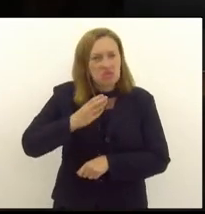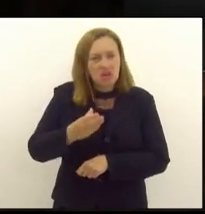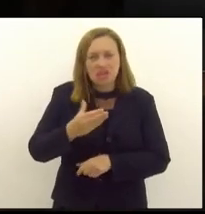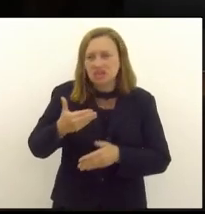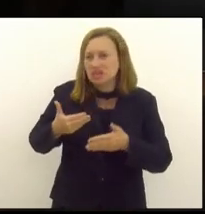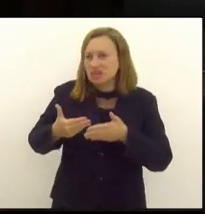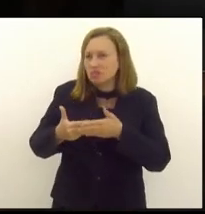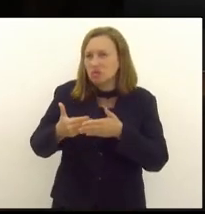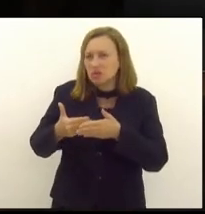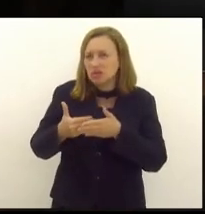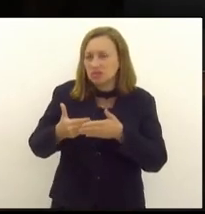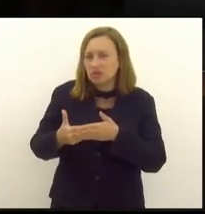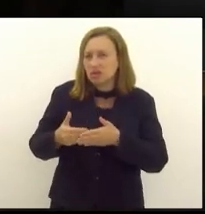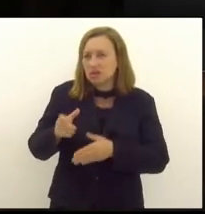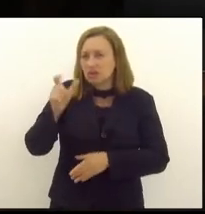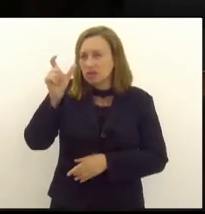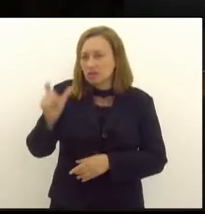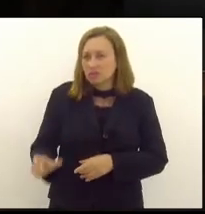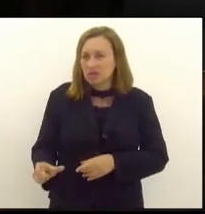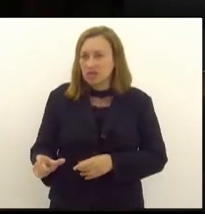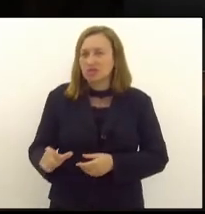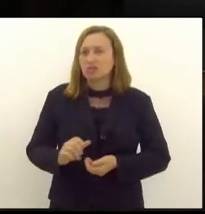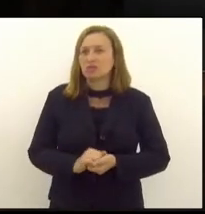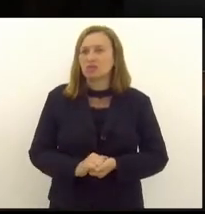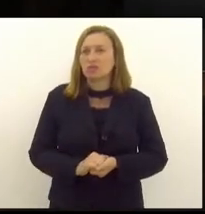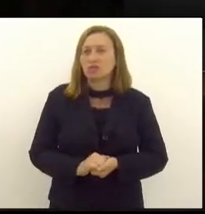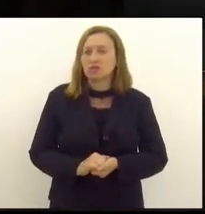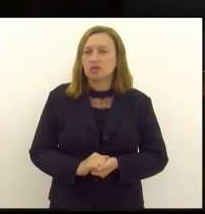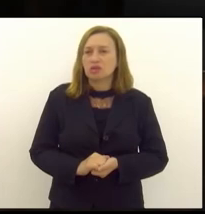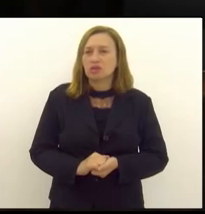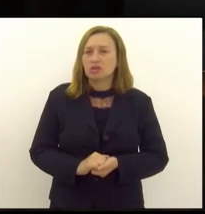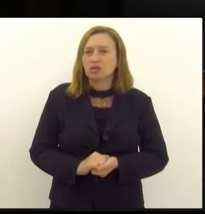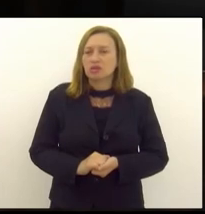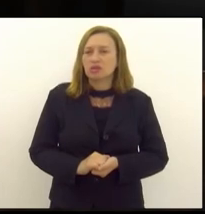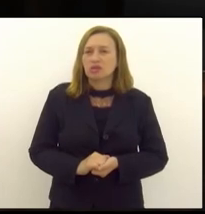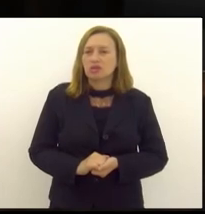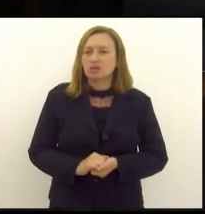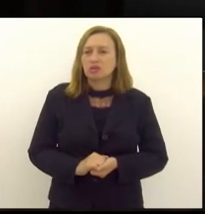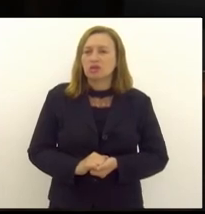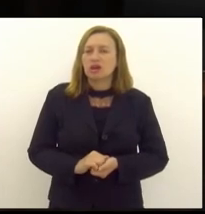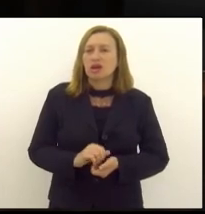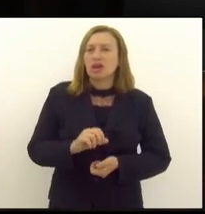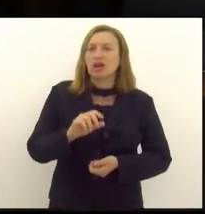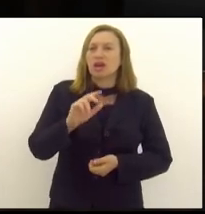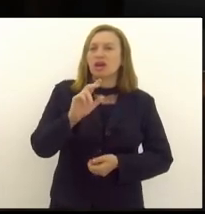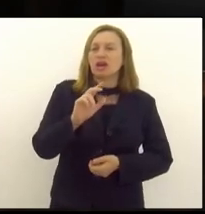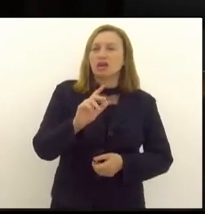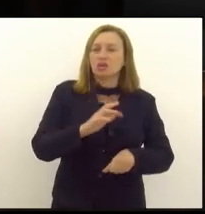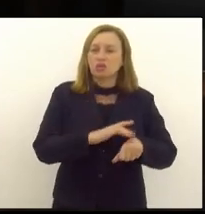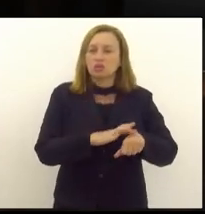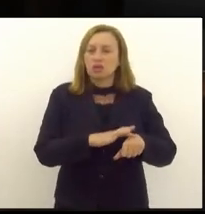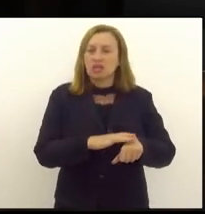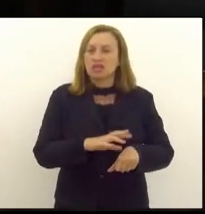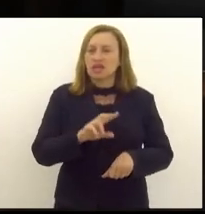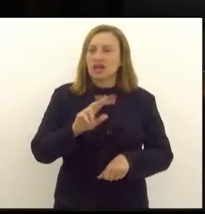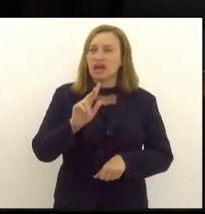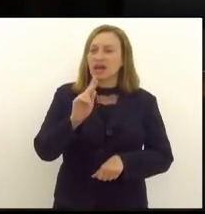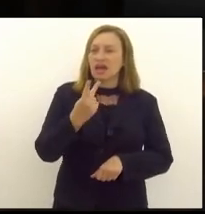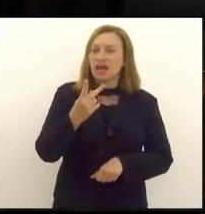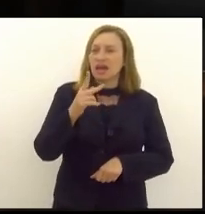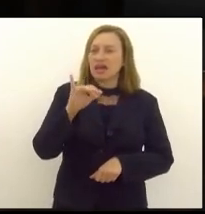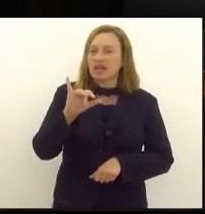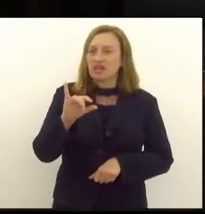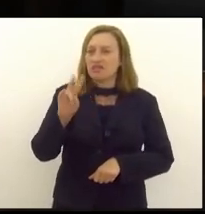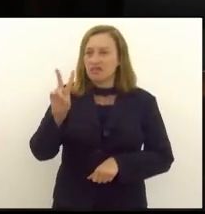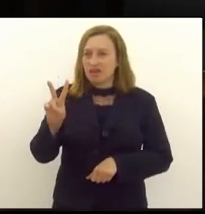aproximar de uma pessoa portadora do vírus HIV, doutora Cristina se fazia